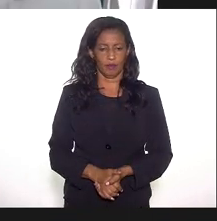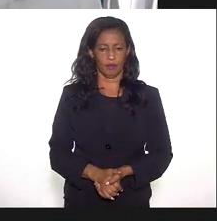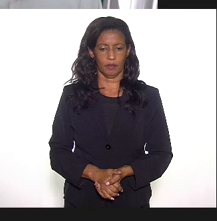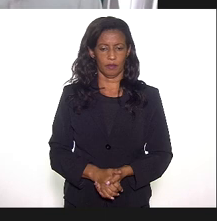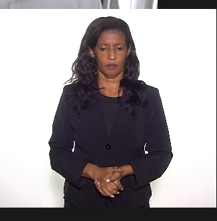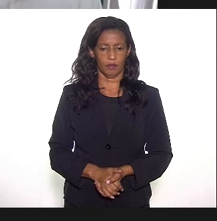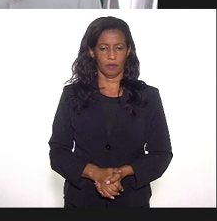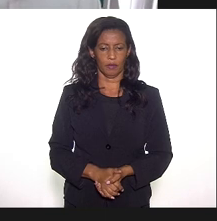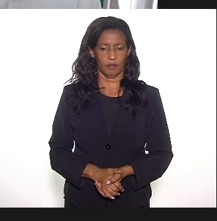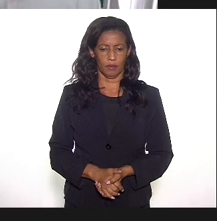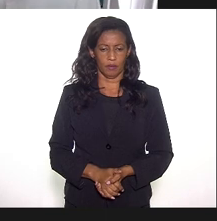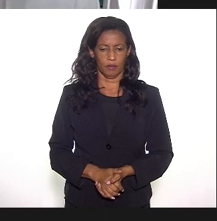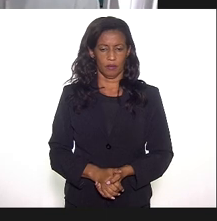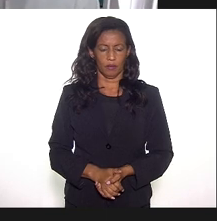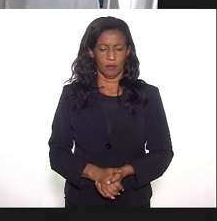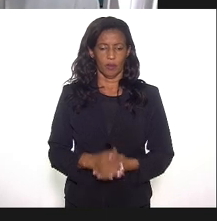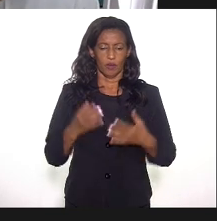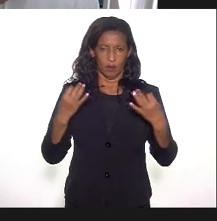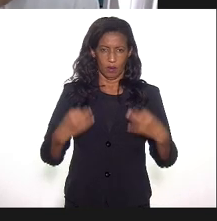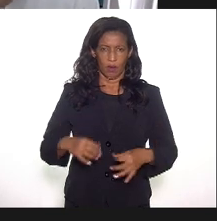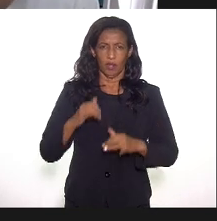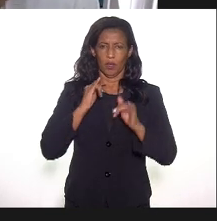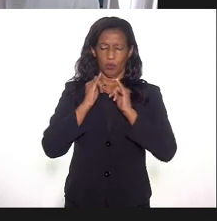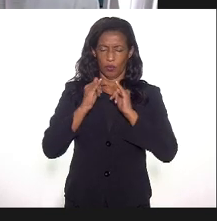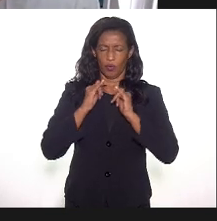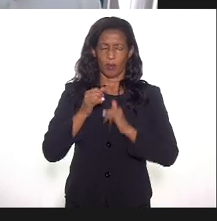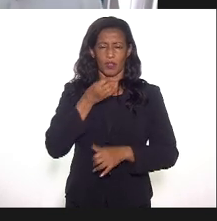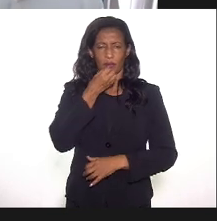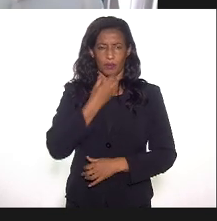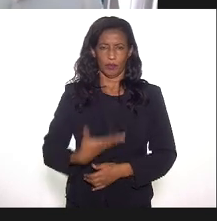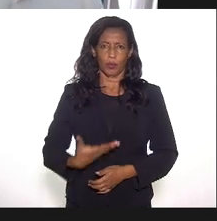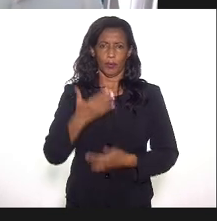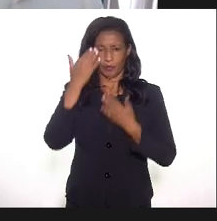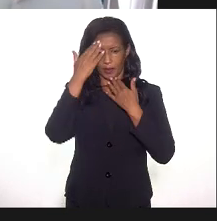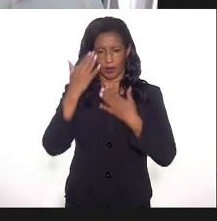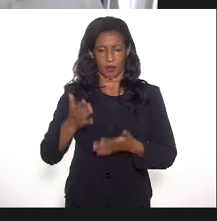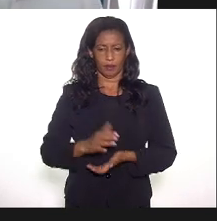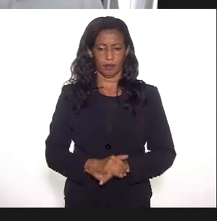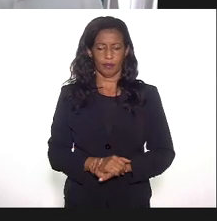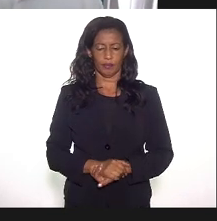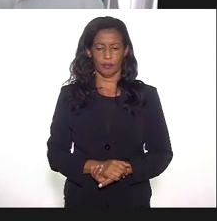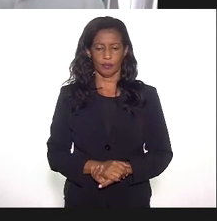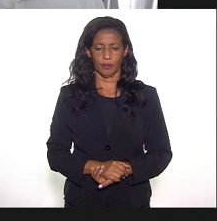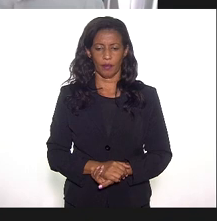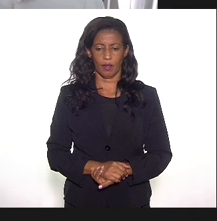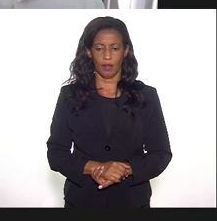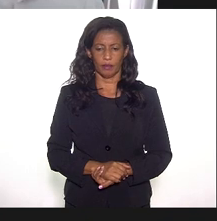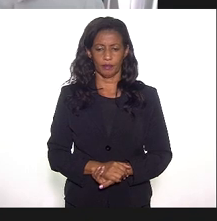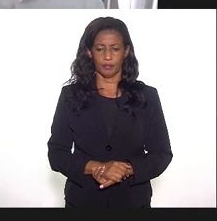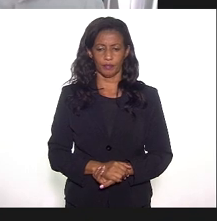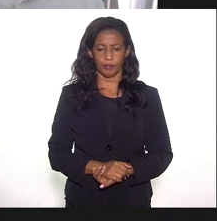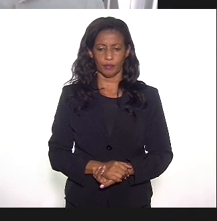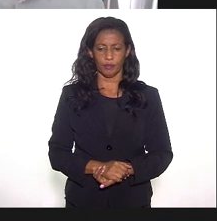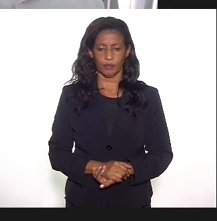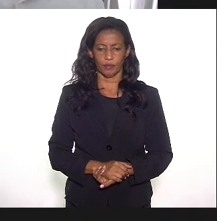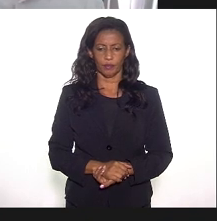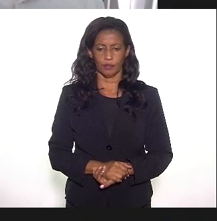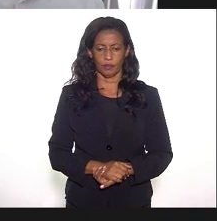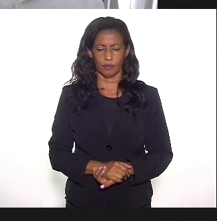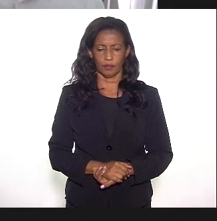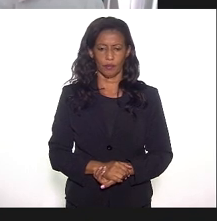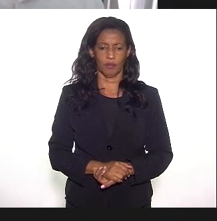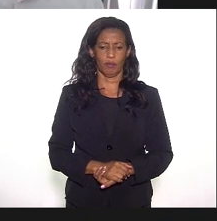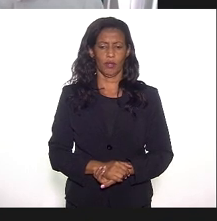certeza, a informação foi válida. Obrigado. Presidente, presidente. Sim, Valdeque.